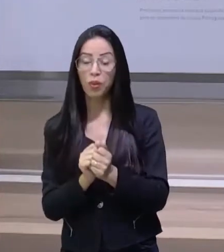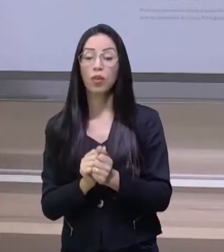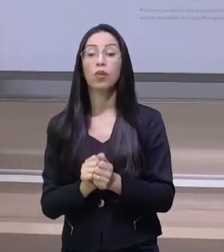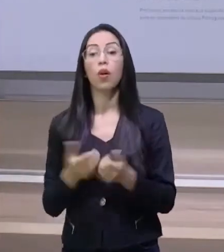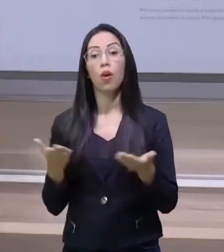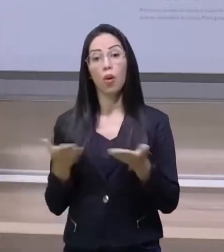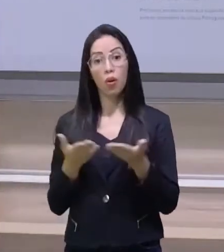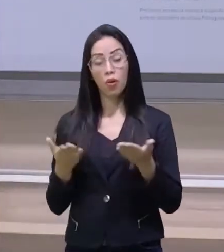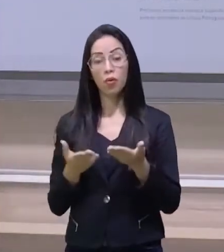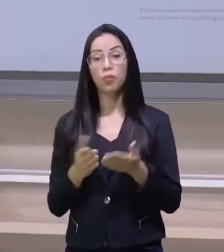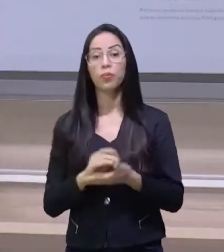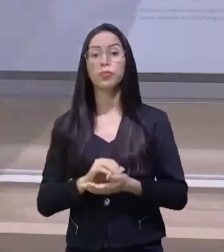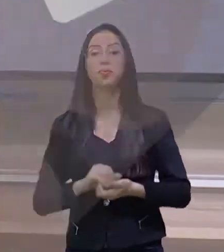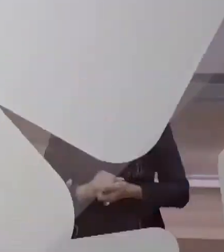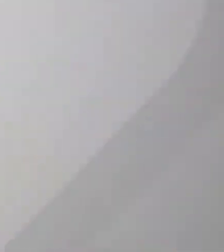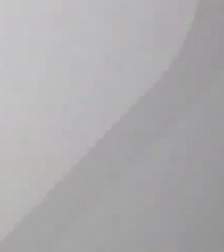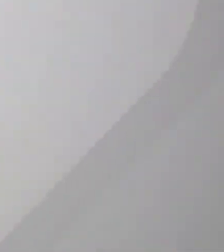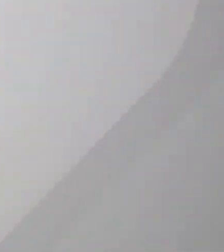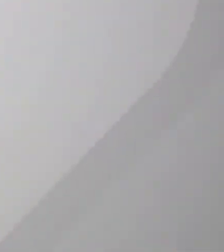é...